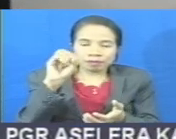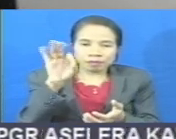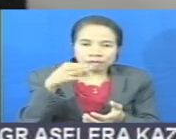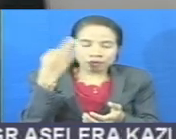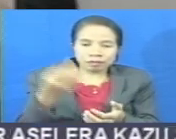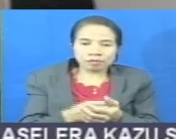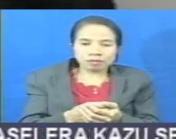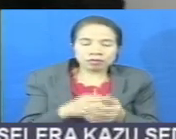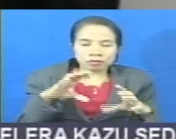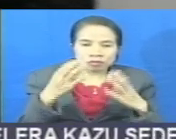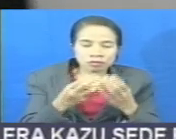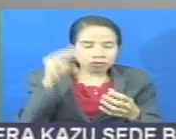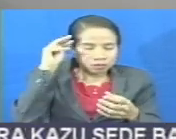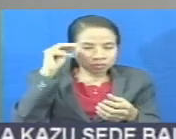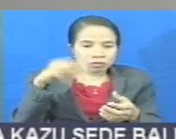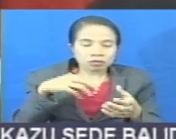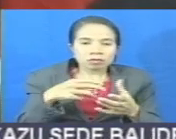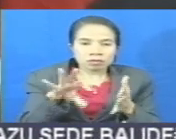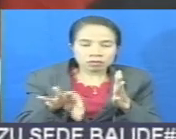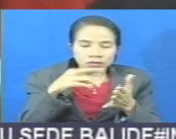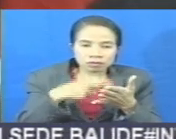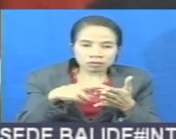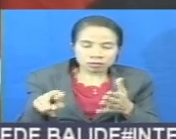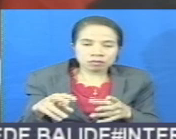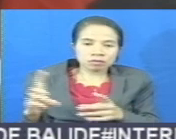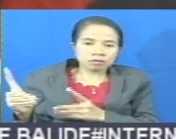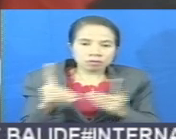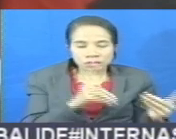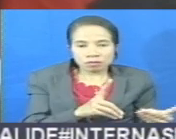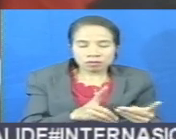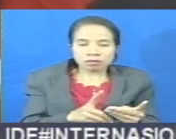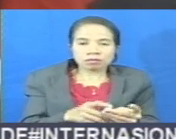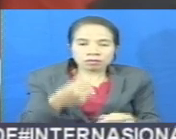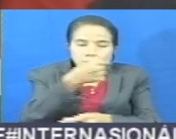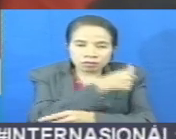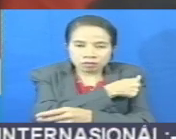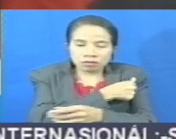Conselho Ministro rodiretam aprovação. Implementação da vacina do Tomai, né?